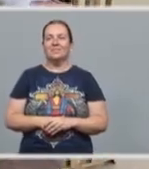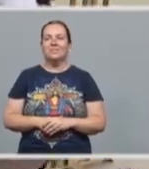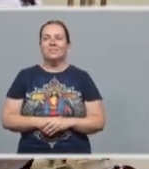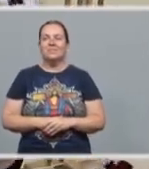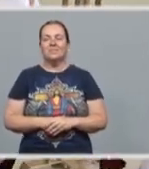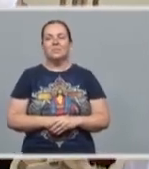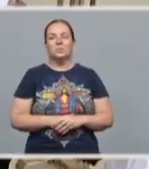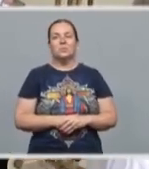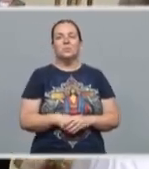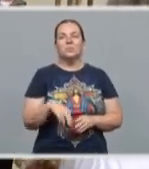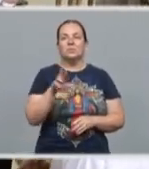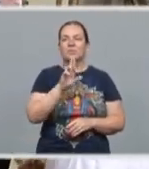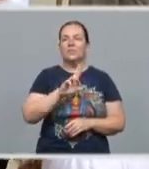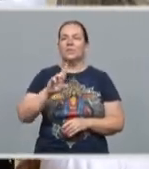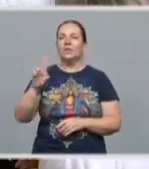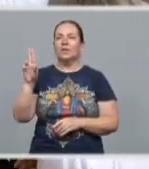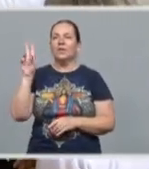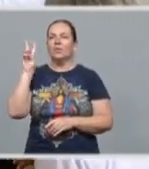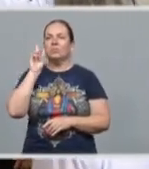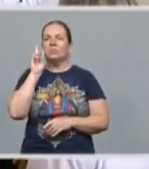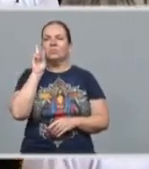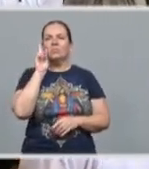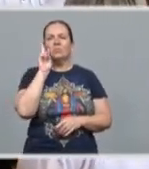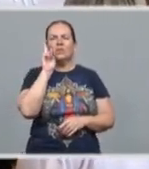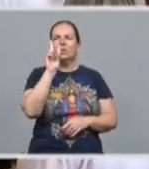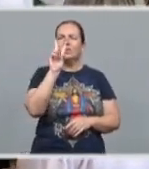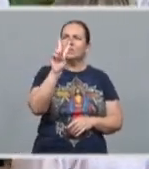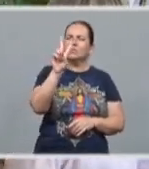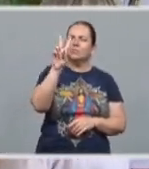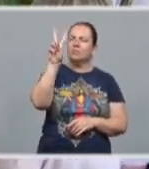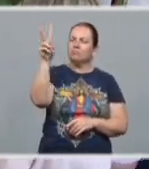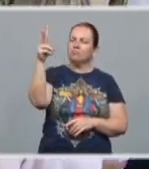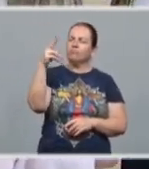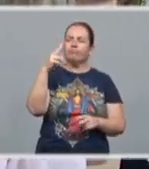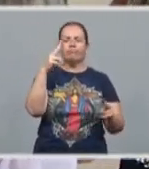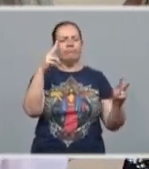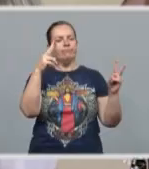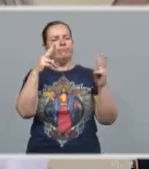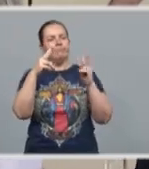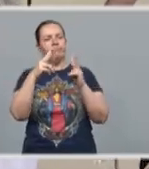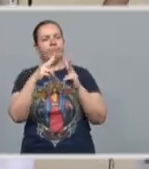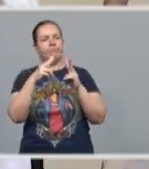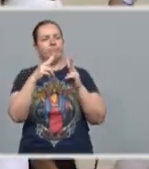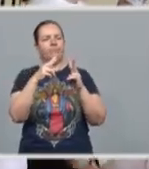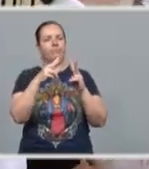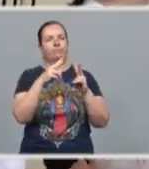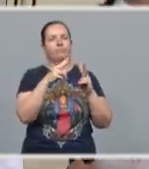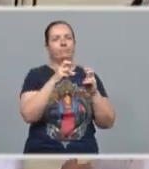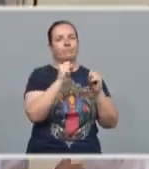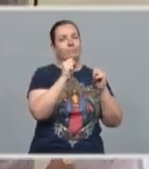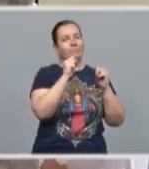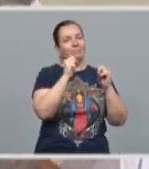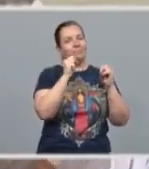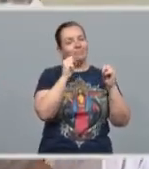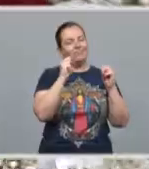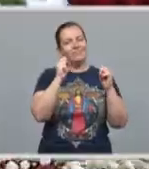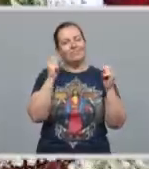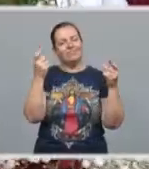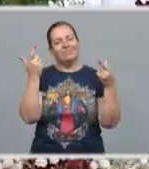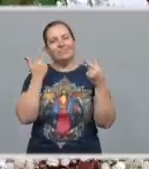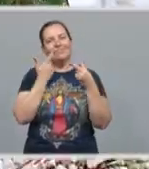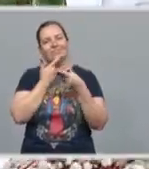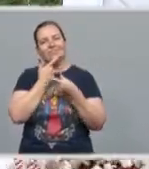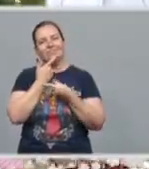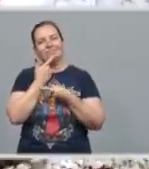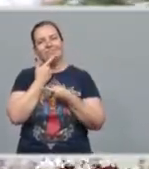Senhor, amém. Tu me olhaste nos olhos. Muito obrigado.